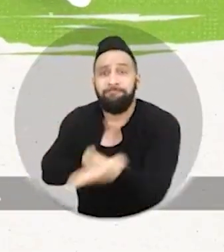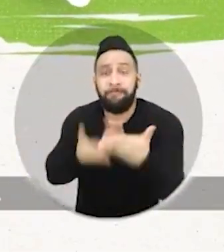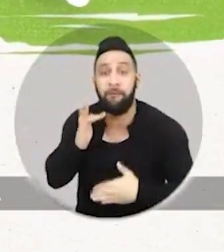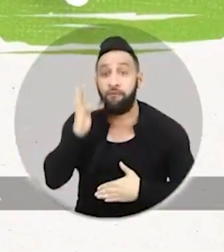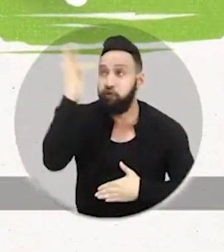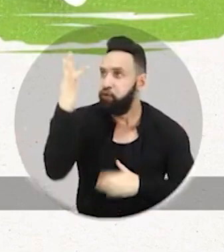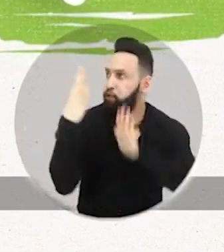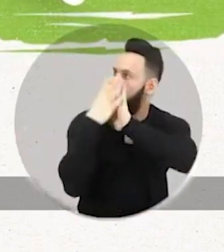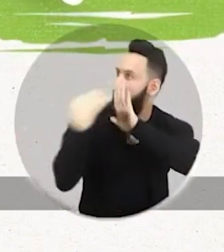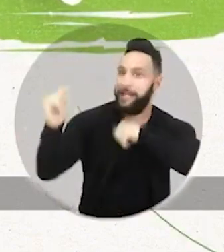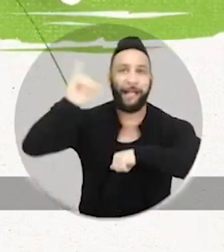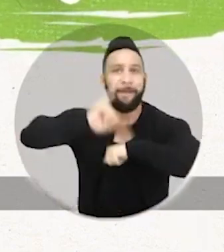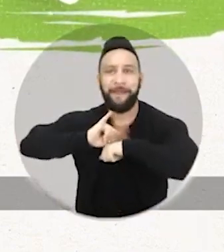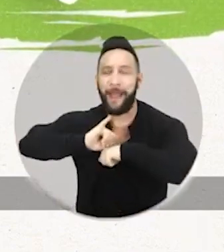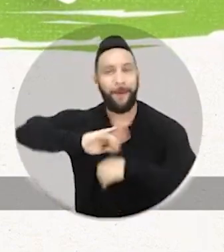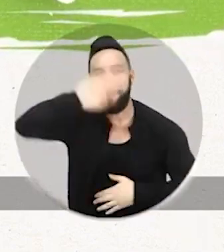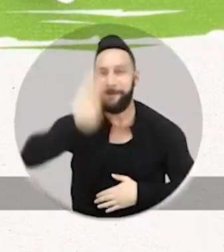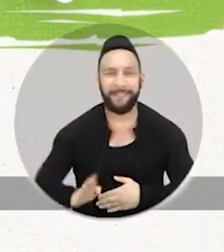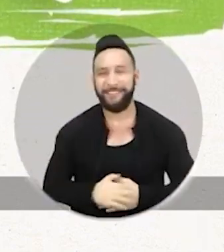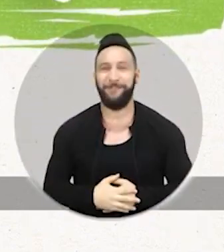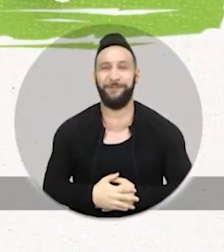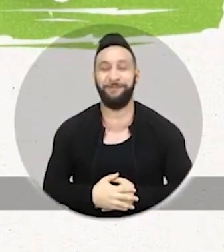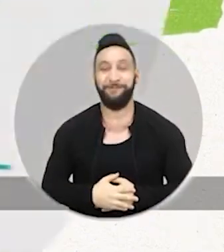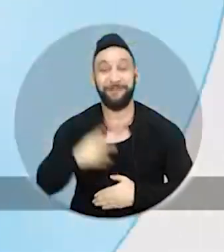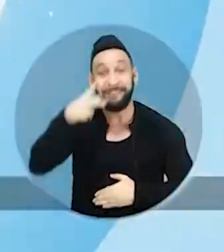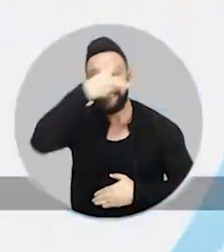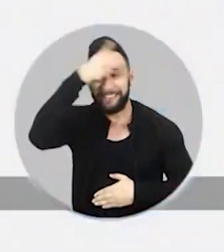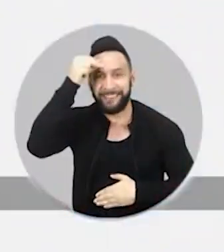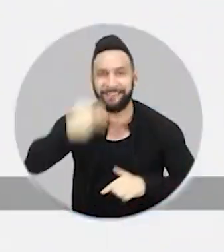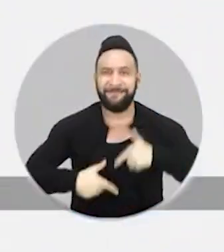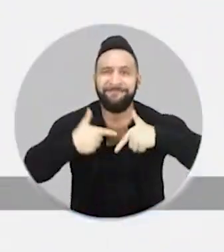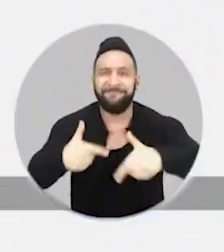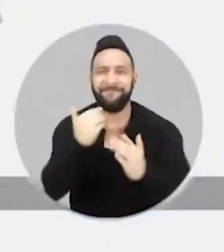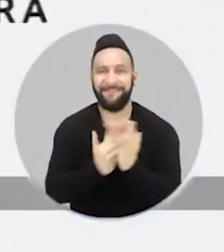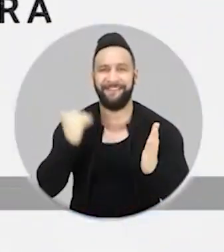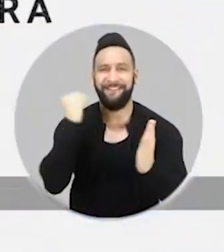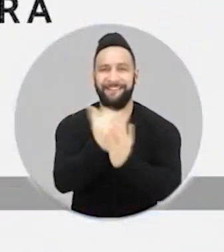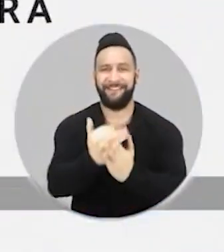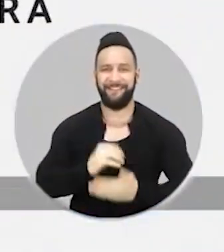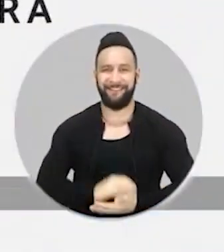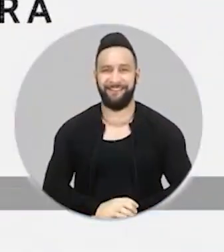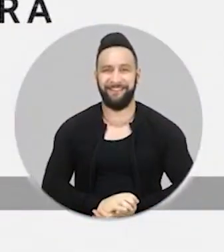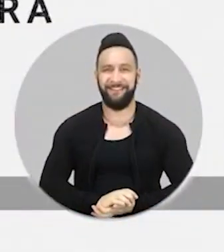Fortaleza que queremos. Prefeitura de Fortaleza, a gente faz mais.